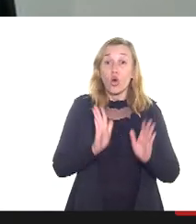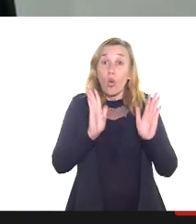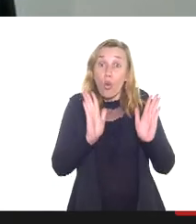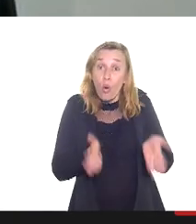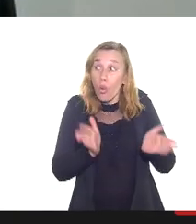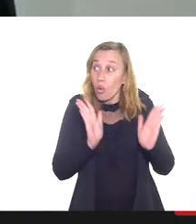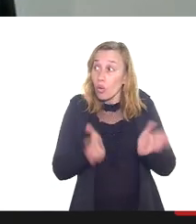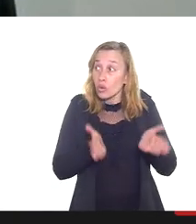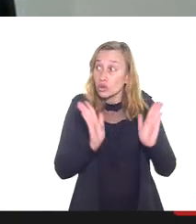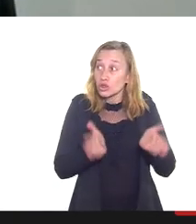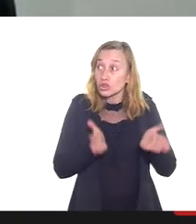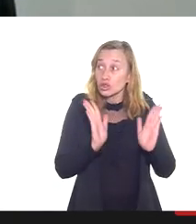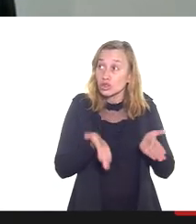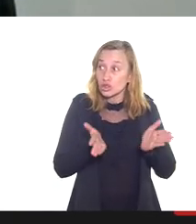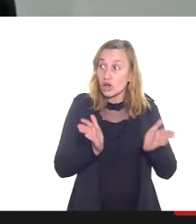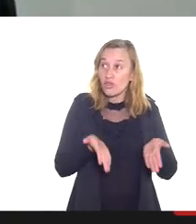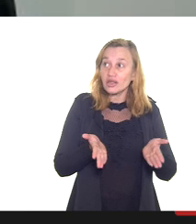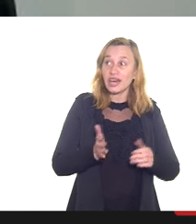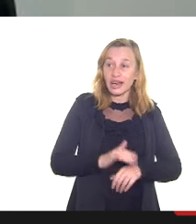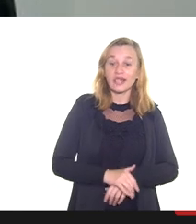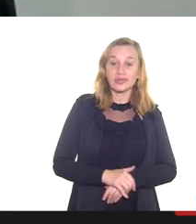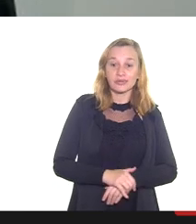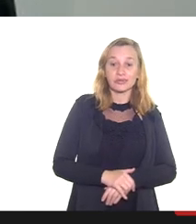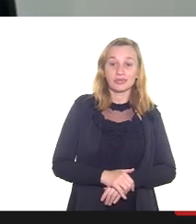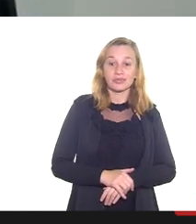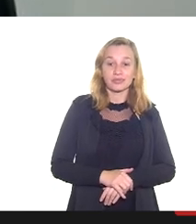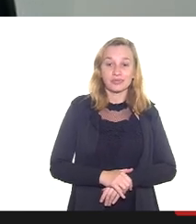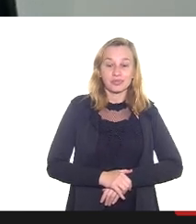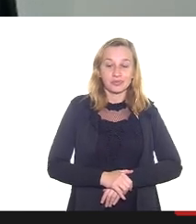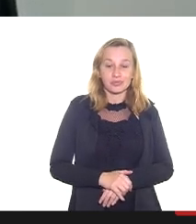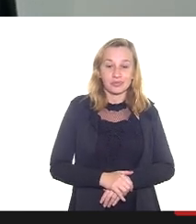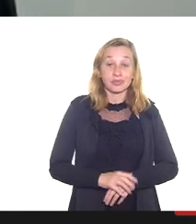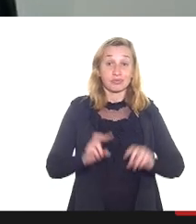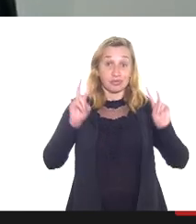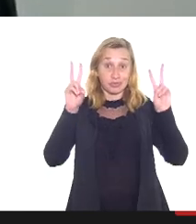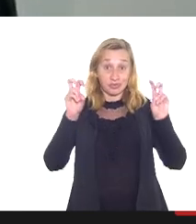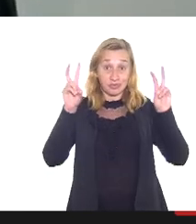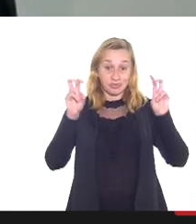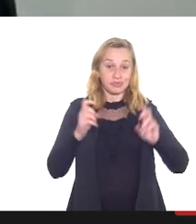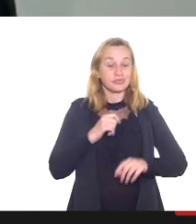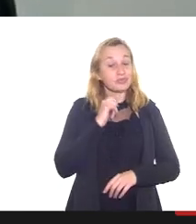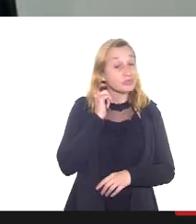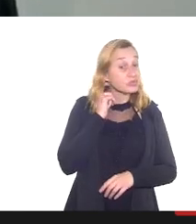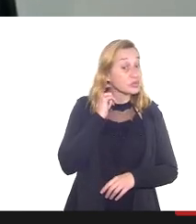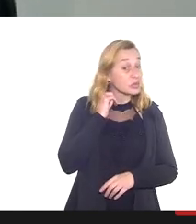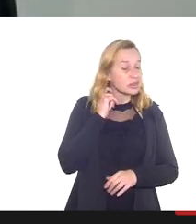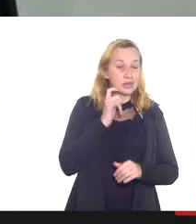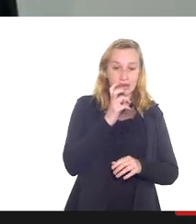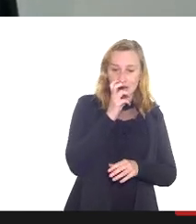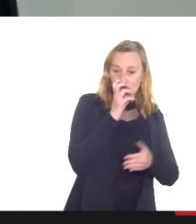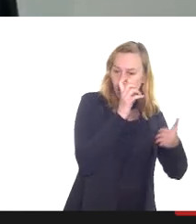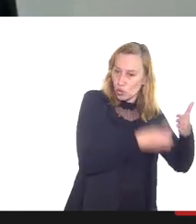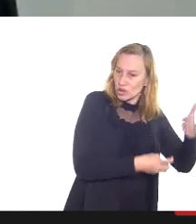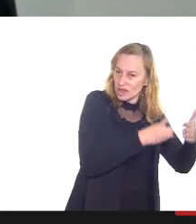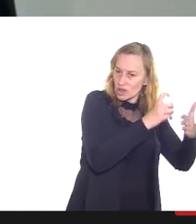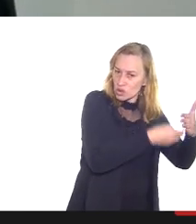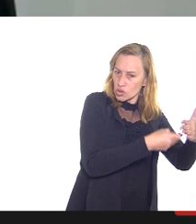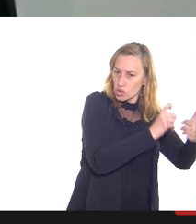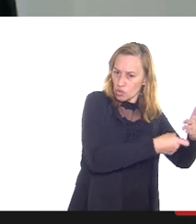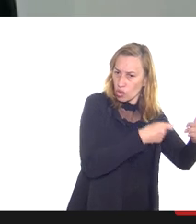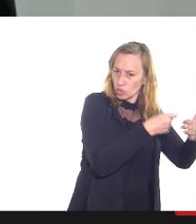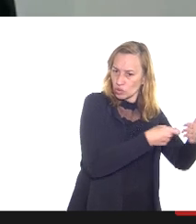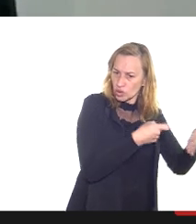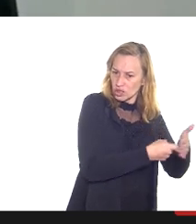Hoje, com o atual momento e a atual situação de denúncias graves, que já